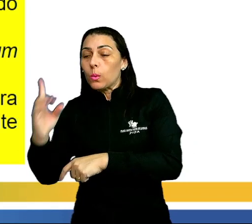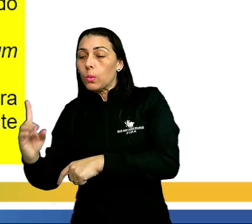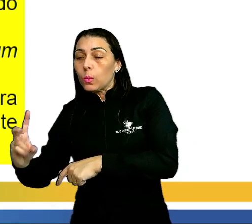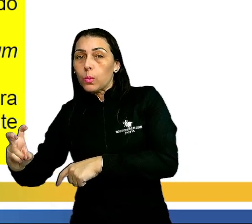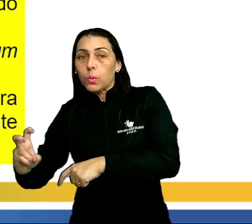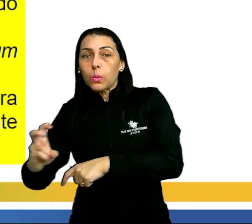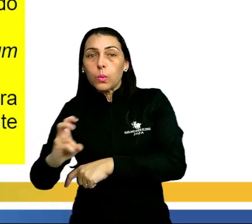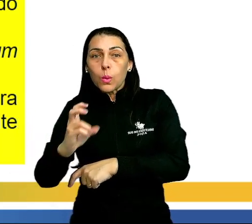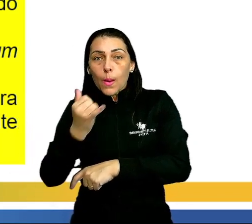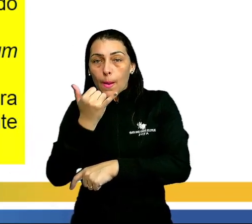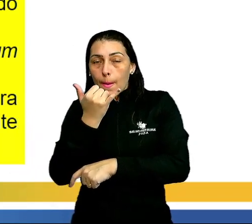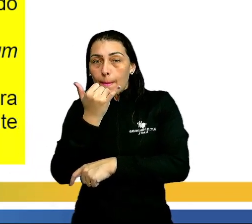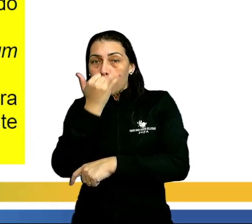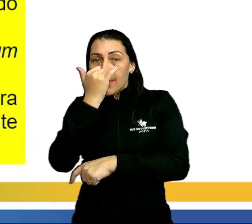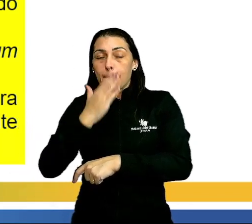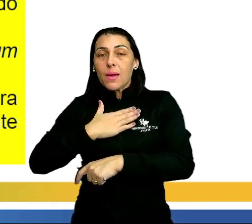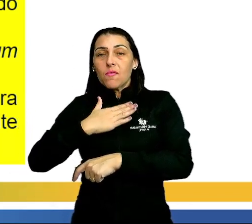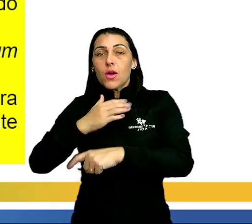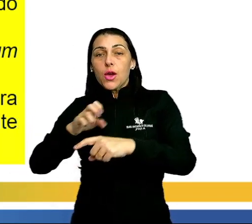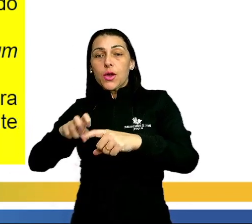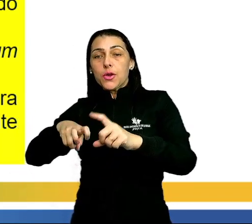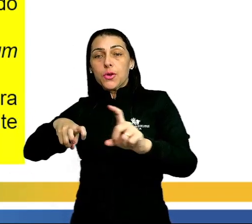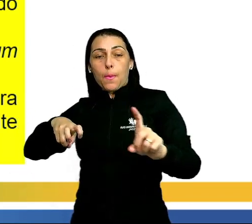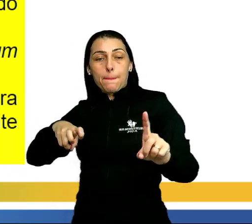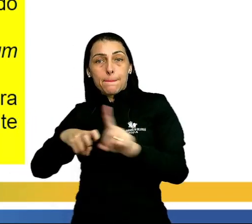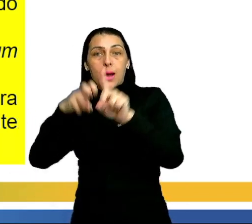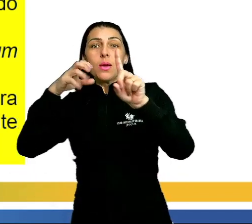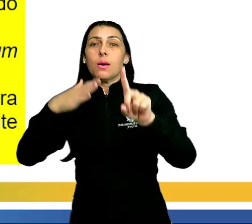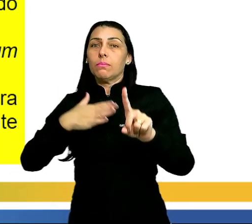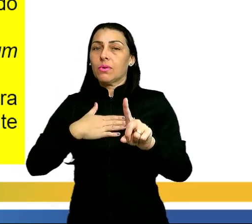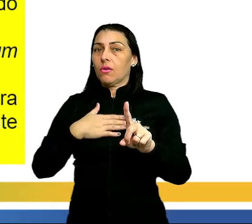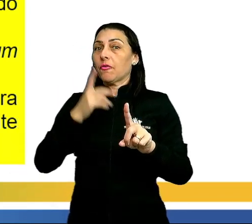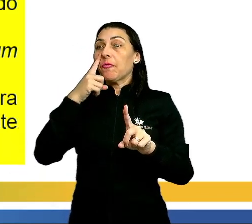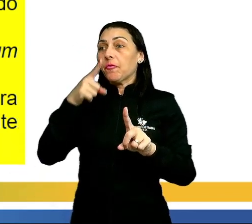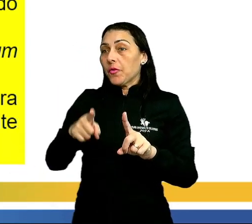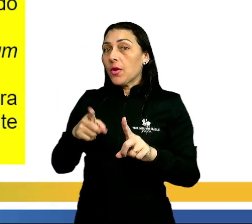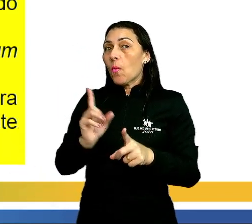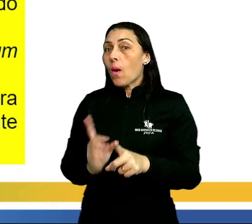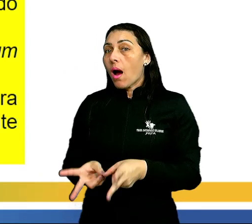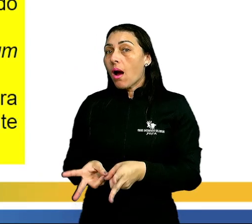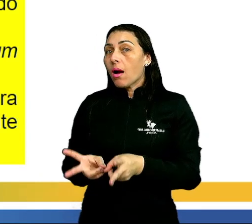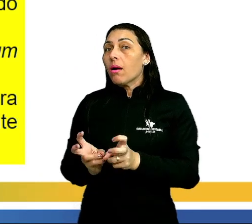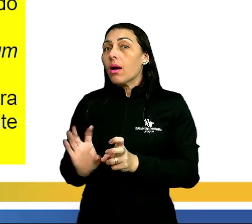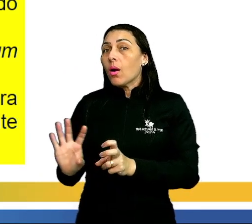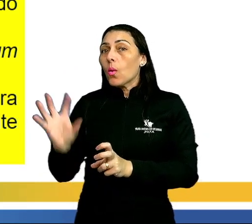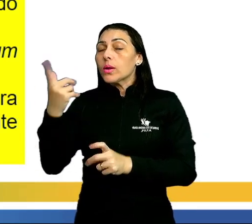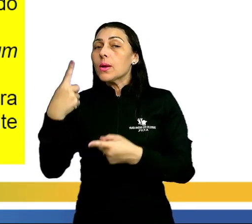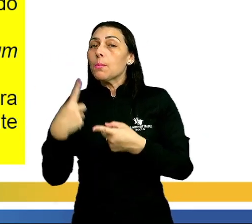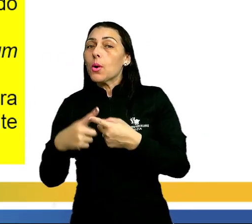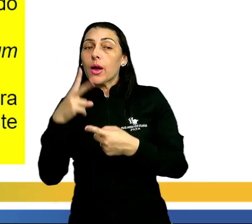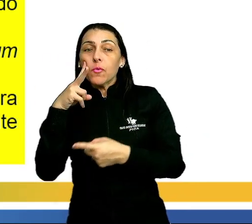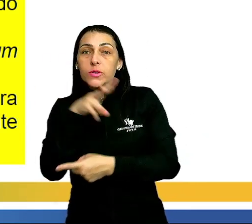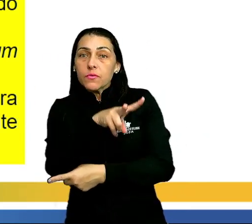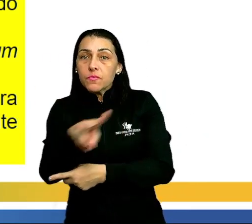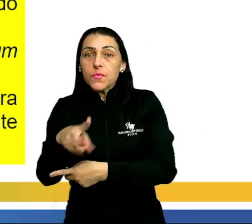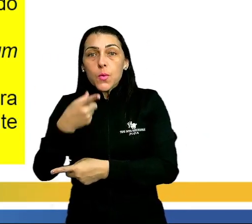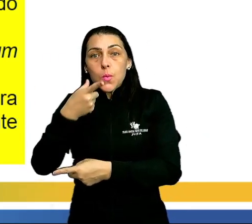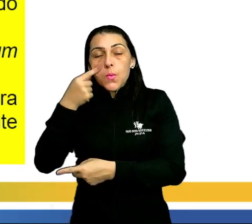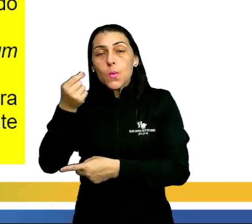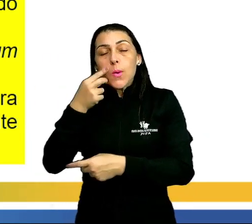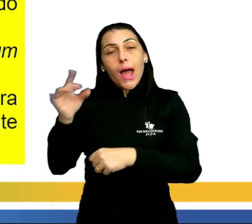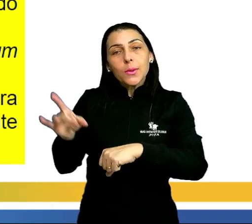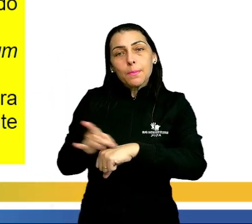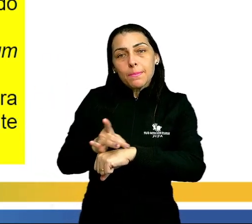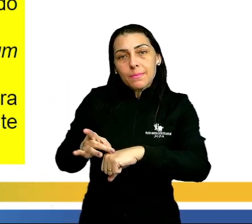minha frente, eu bati o carro logo adiante, as pessoas vão dizer assim, tá vendo? Isso aconteceu por isso. Então, é uma generalização,